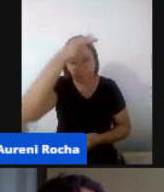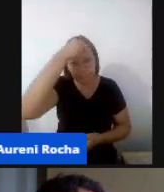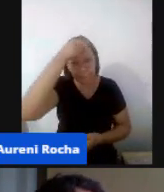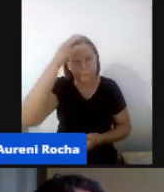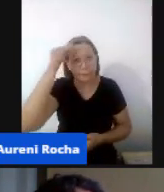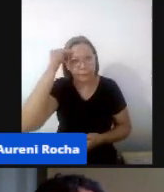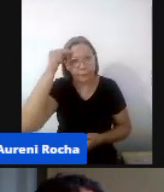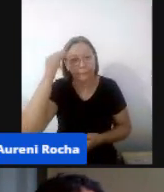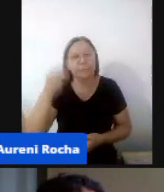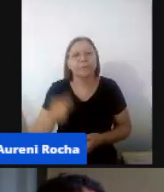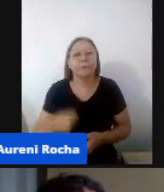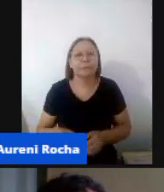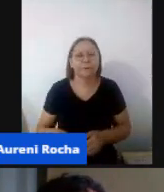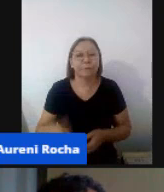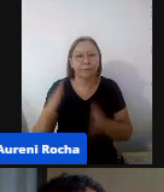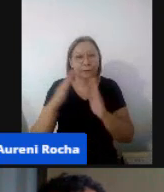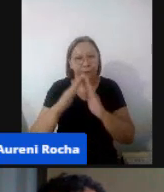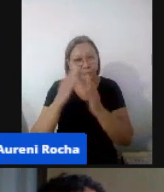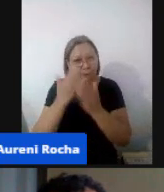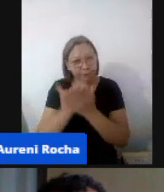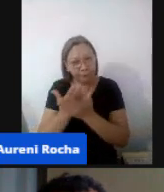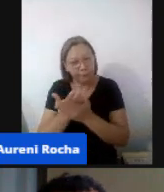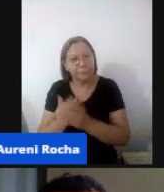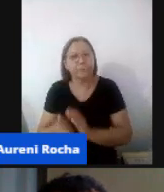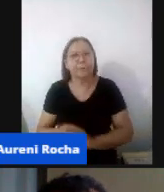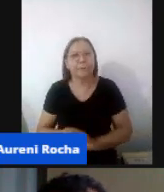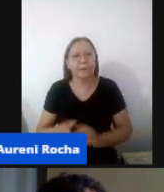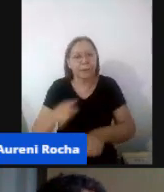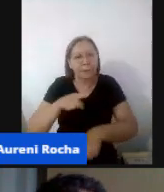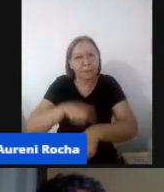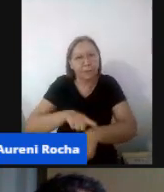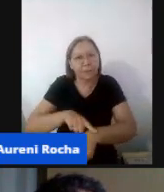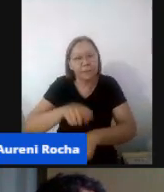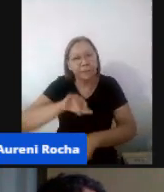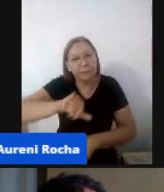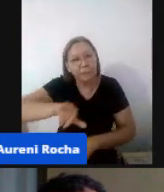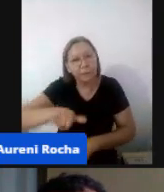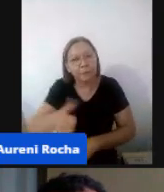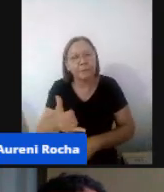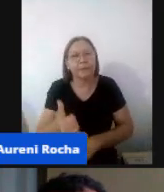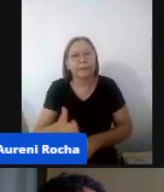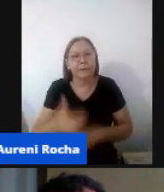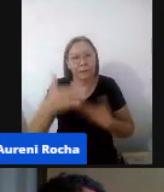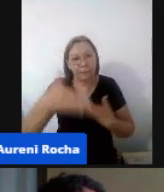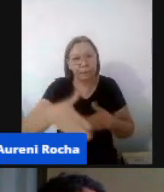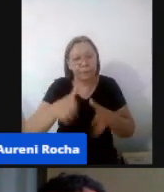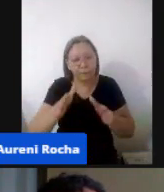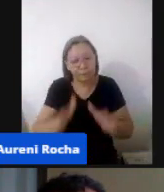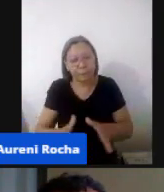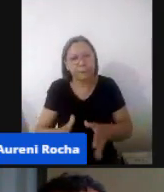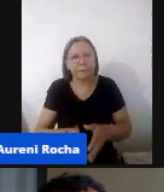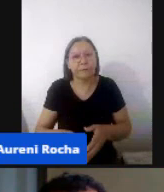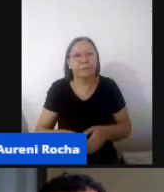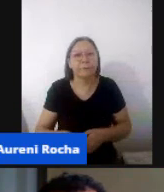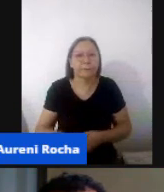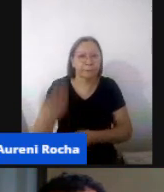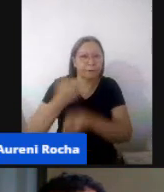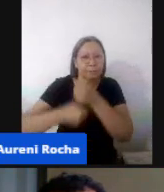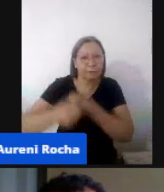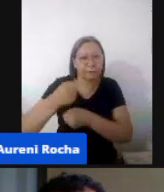já então, aproveitando esse momento, e como o senhor estava em sala de aula o ano passado, que foi o momento em que aquela